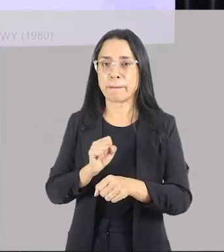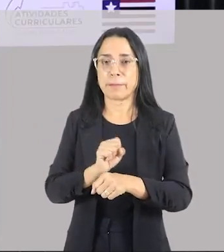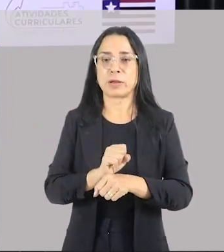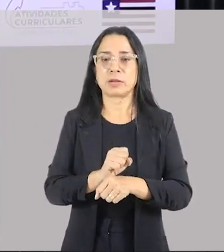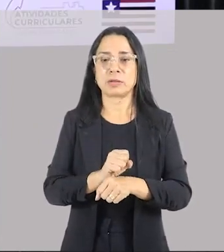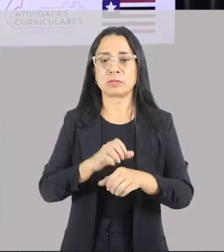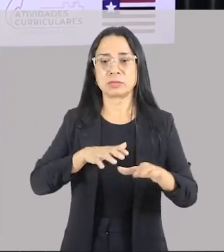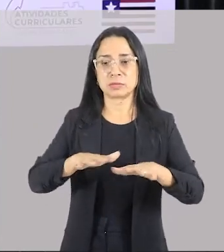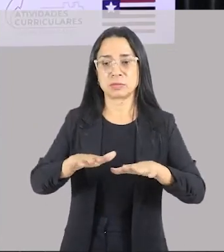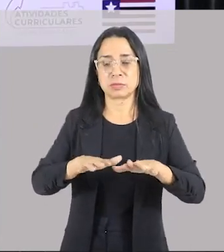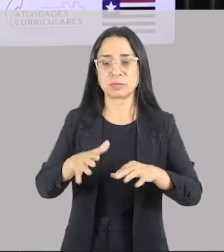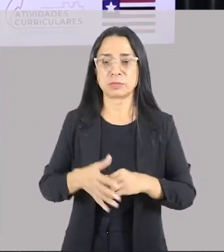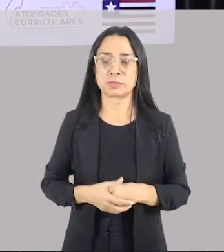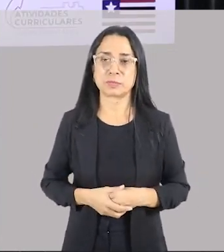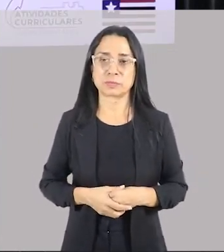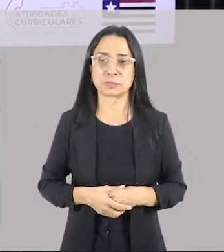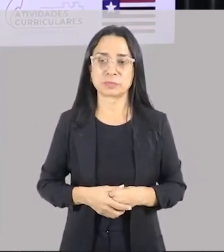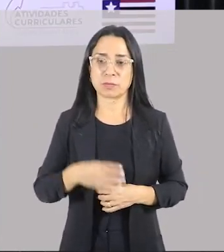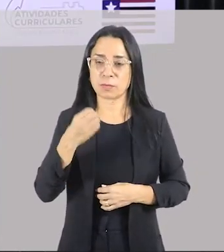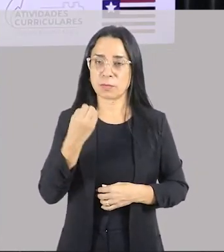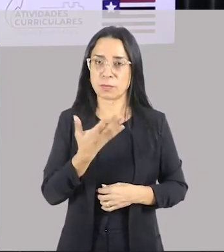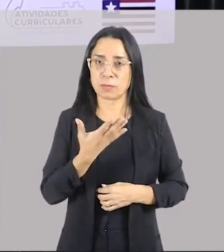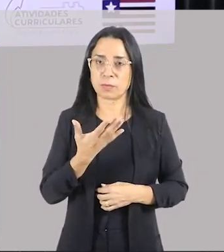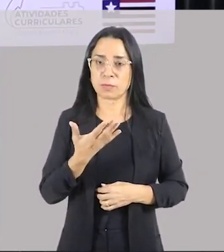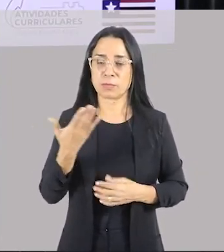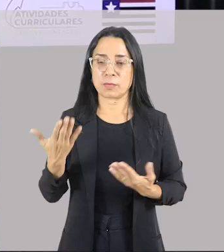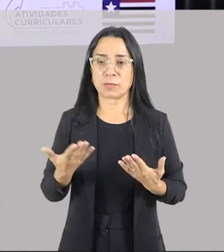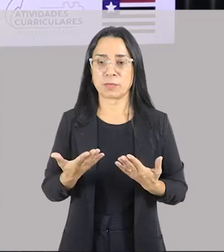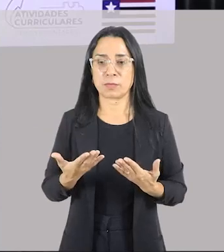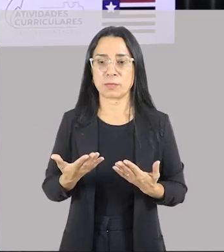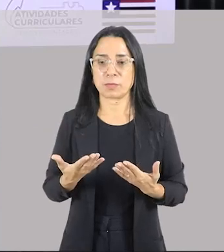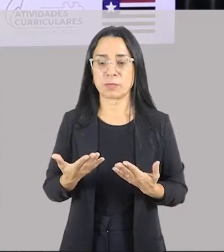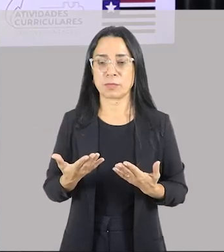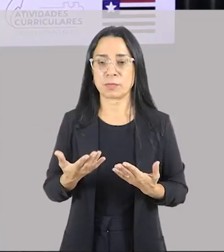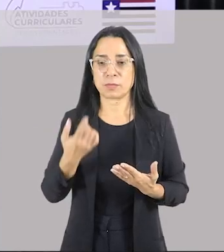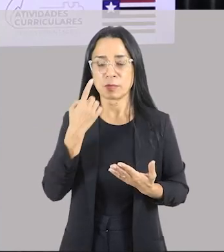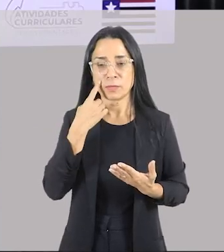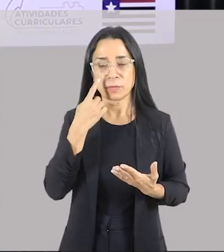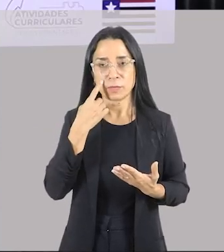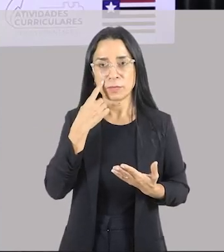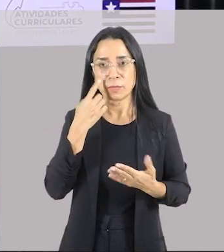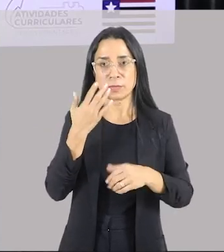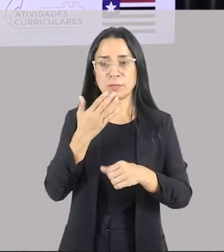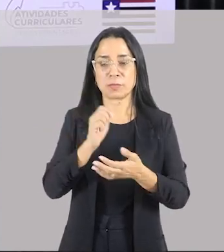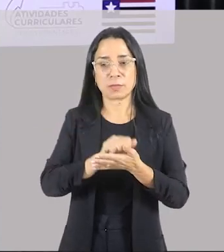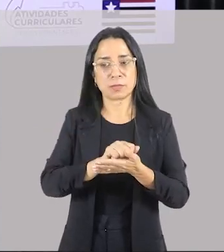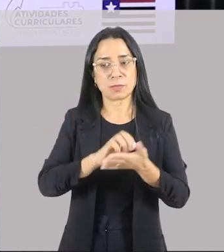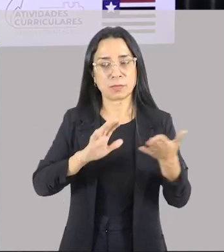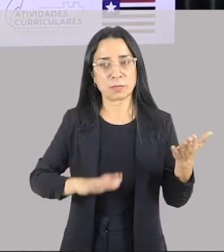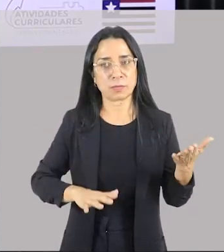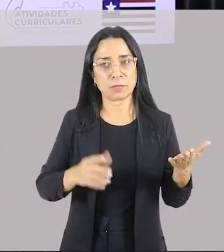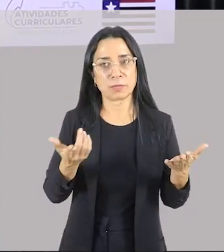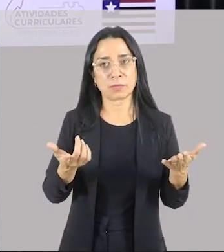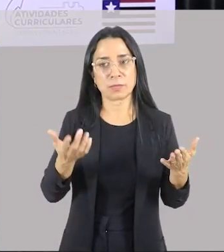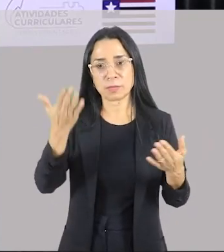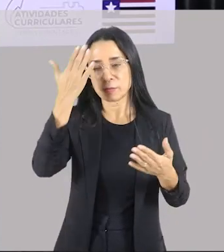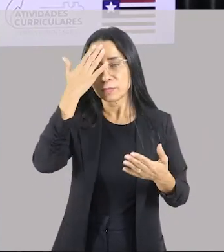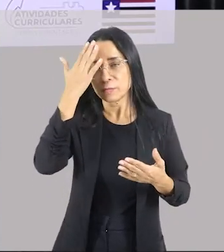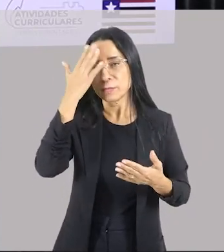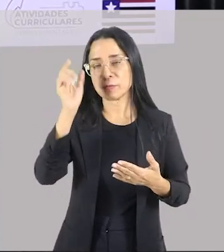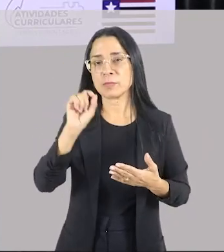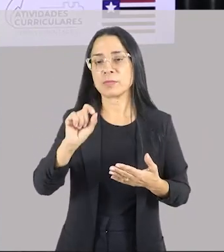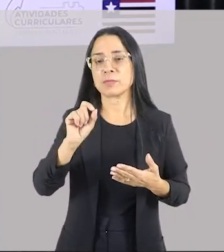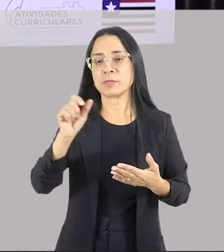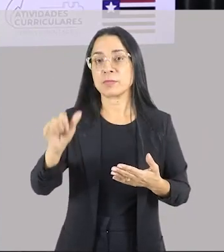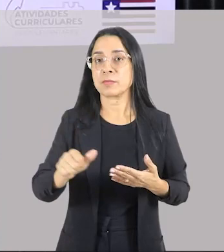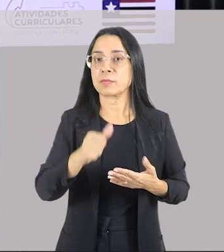nesse movimento. Tá? Bom, e aí, quando a gente vem para o nosso exercício, a gente vai compreender